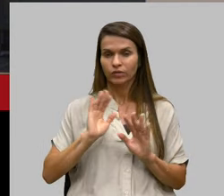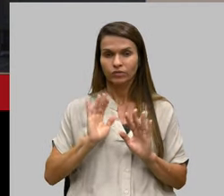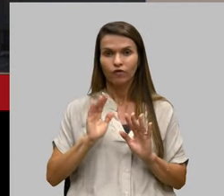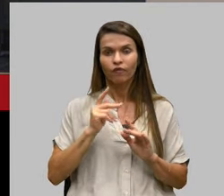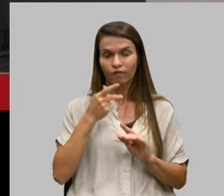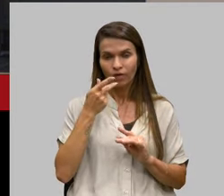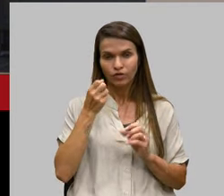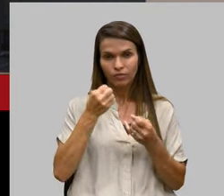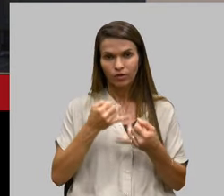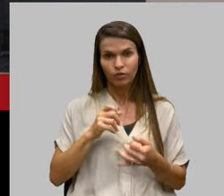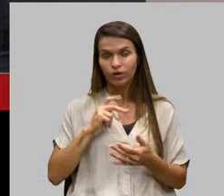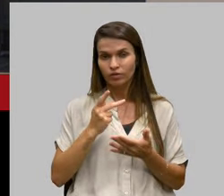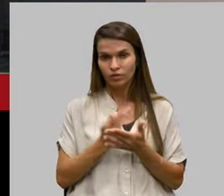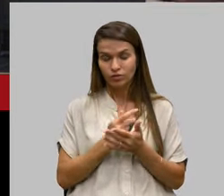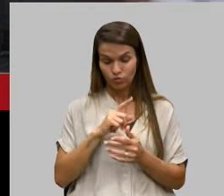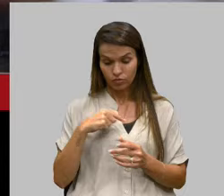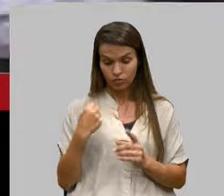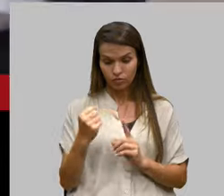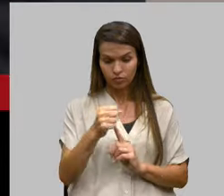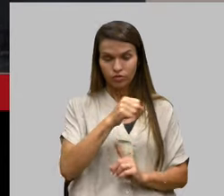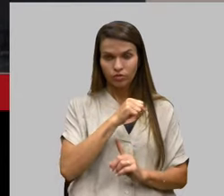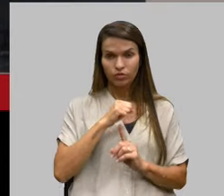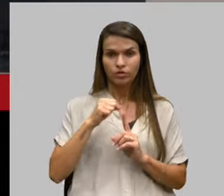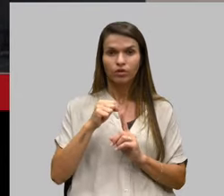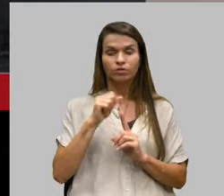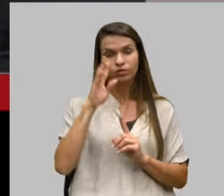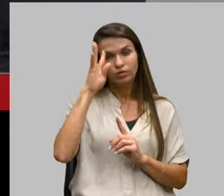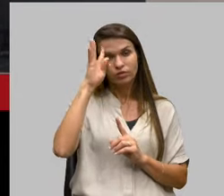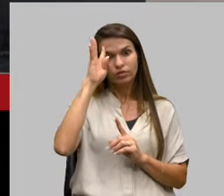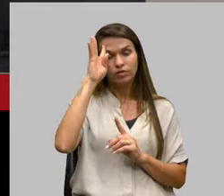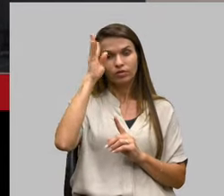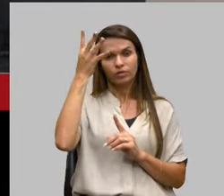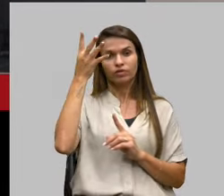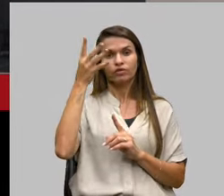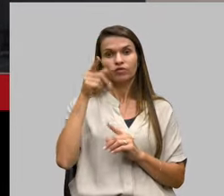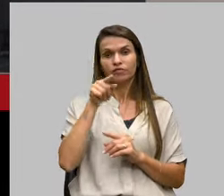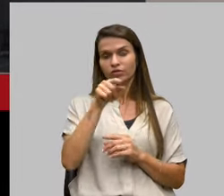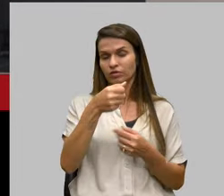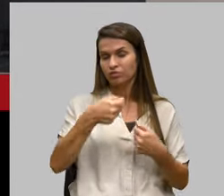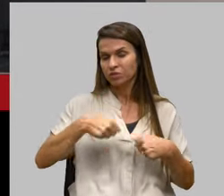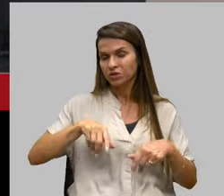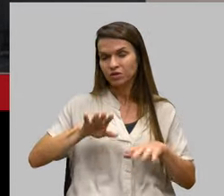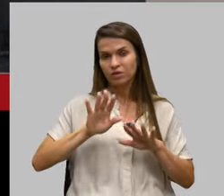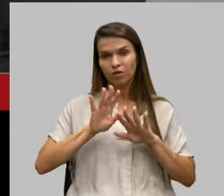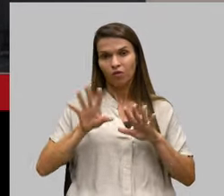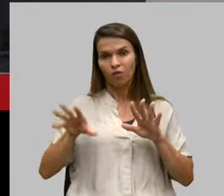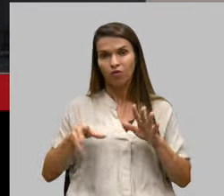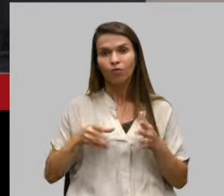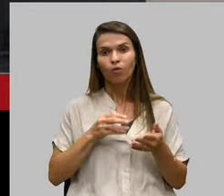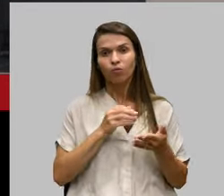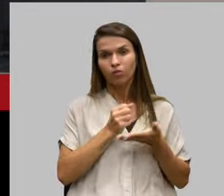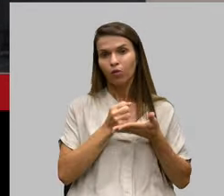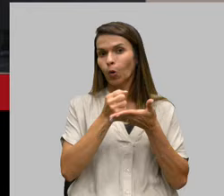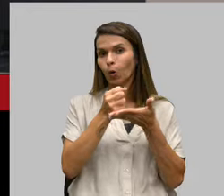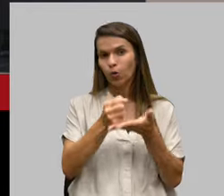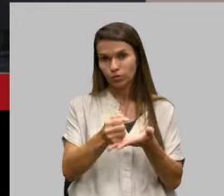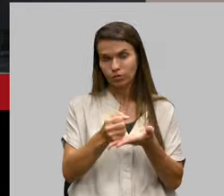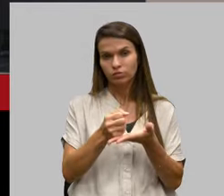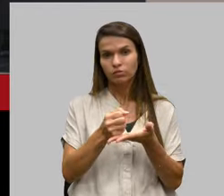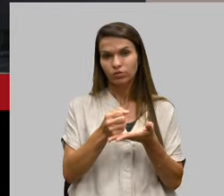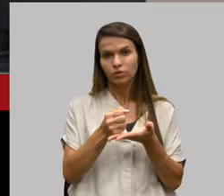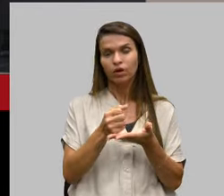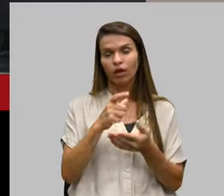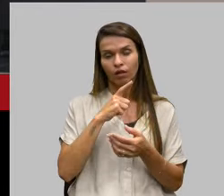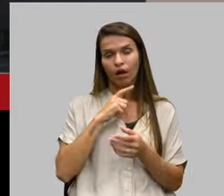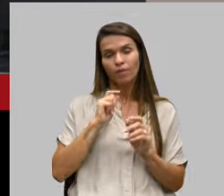enquanto sociedade decidimos de um tempo que você não precisava contribuir porque havia a